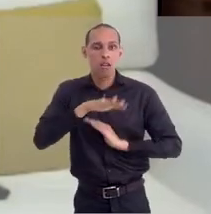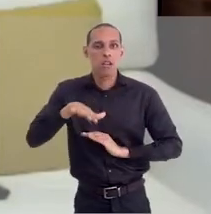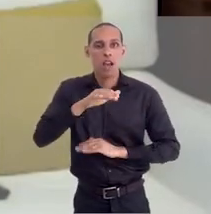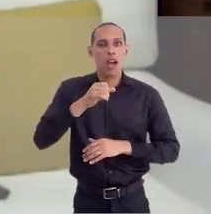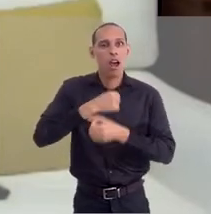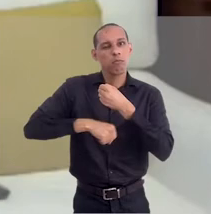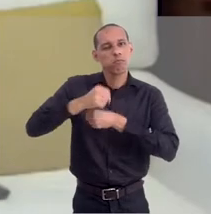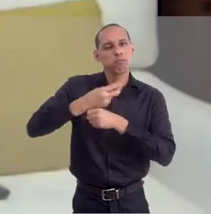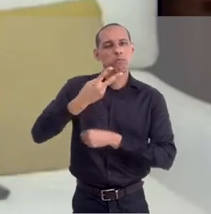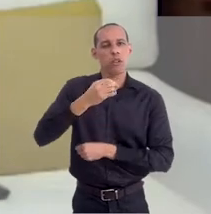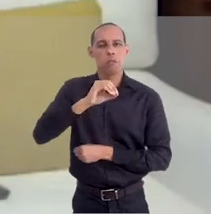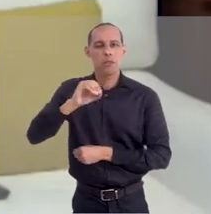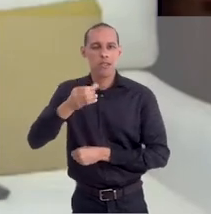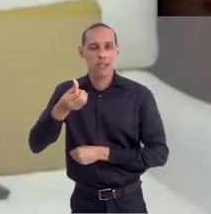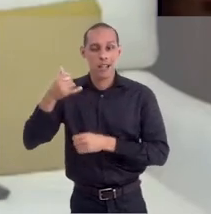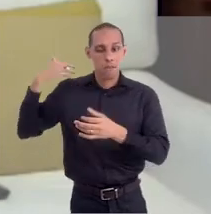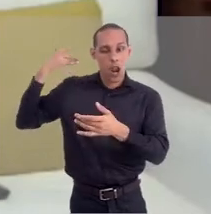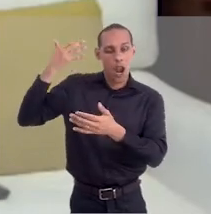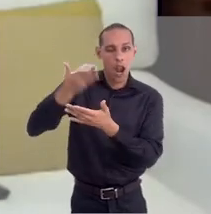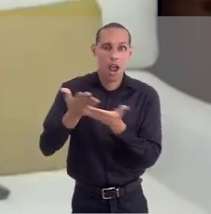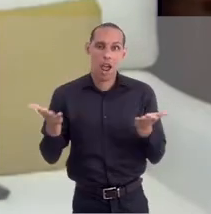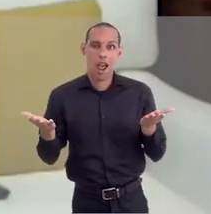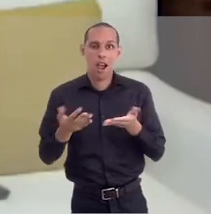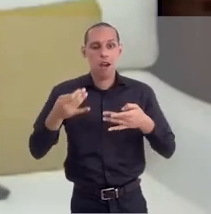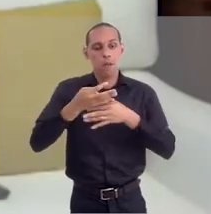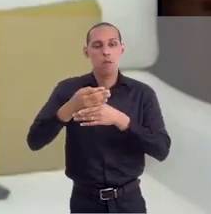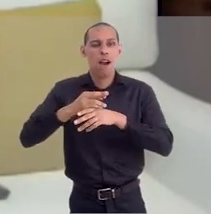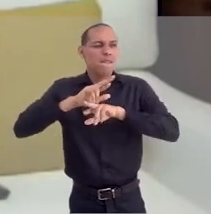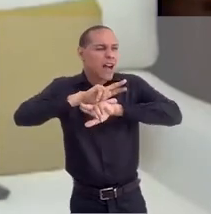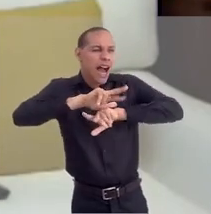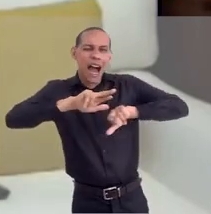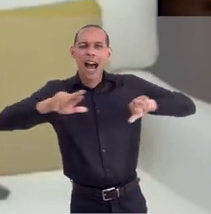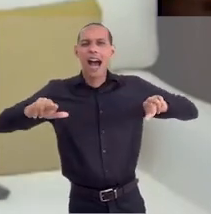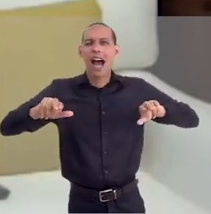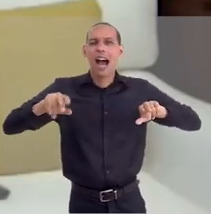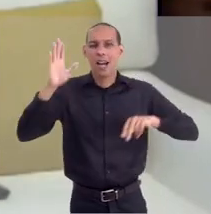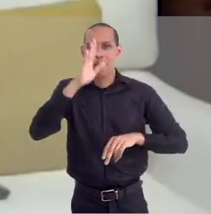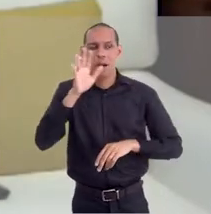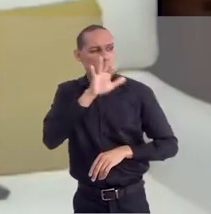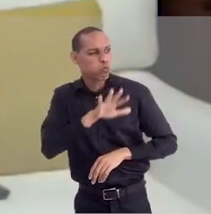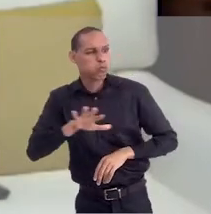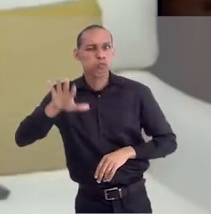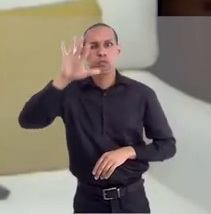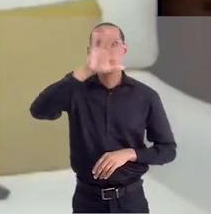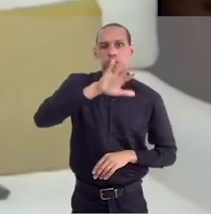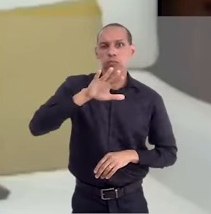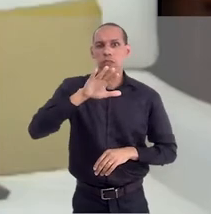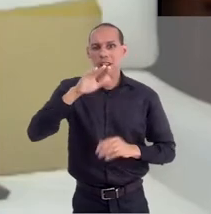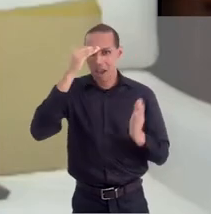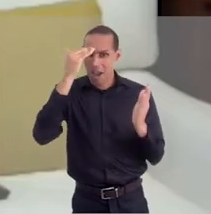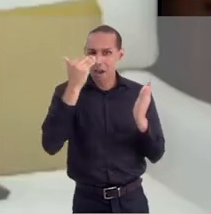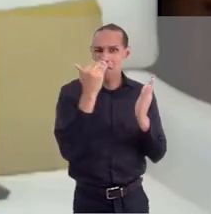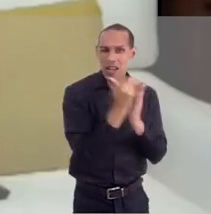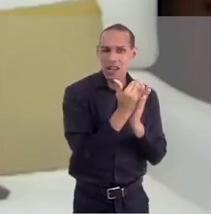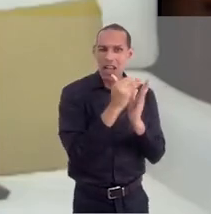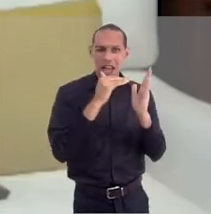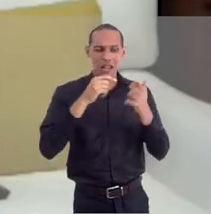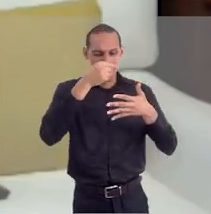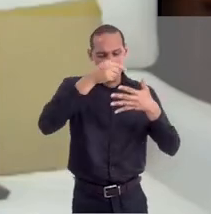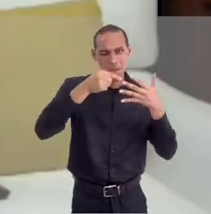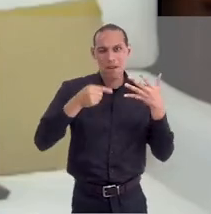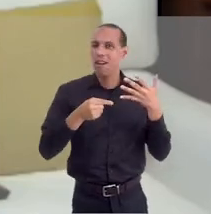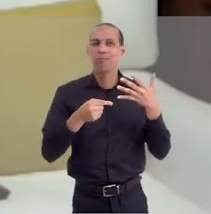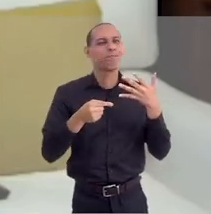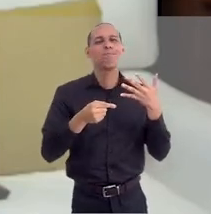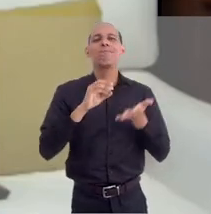Micro e Pequena Empresa, em 2006, ainda existem muitos municípios, pelo Brasil afora, que não cumprem todos, né,